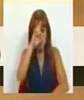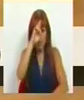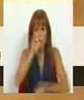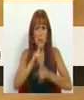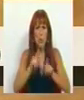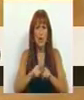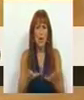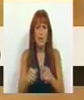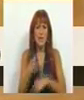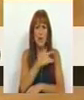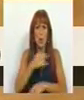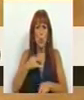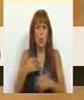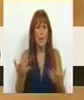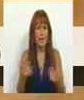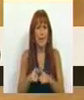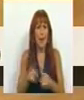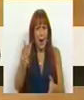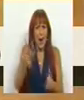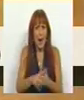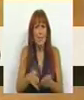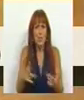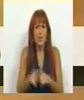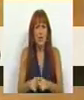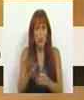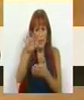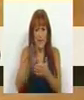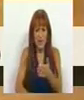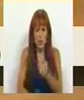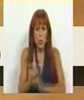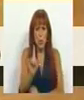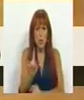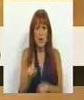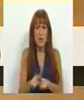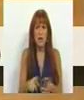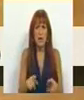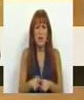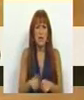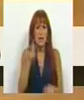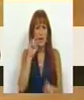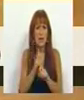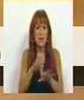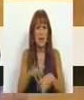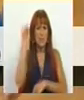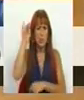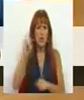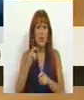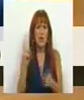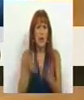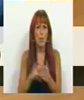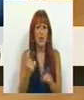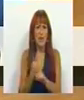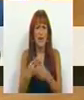esforço na Comissão de Saúde para a aprovação de um texto que evite que a Assembleia da República aprove